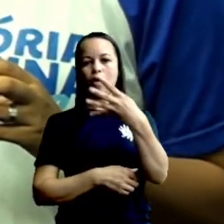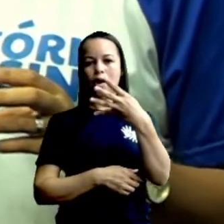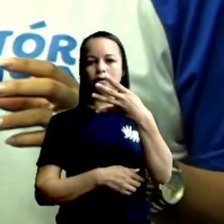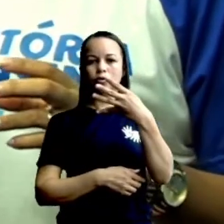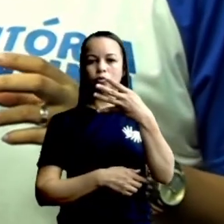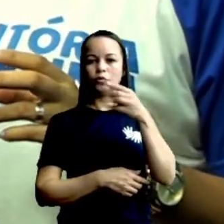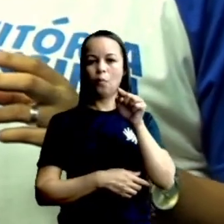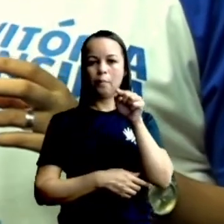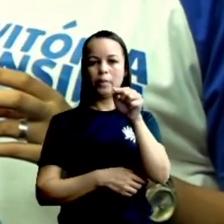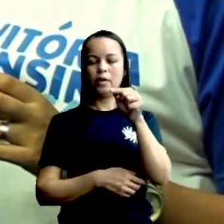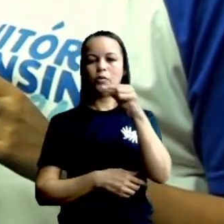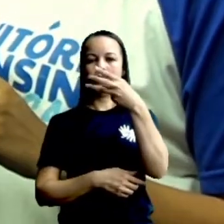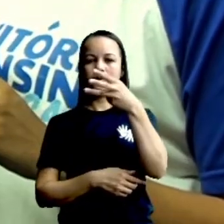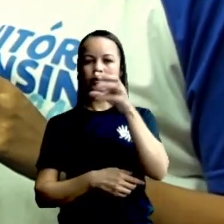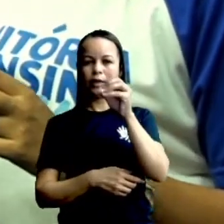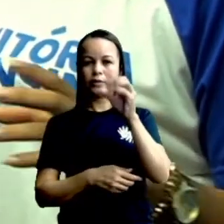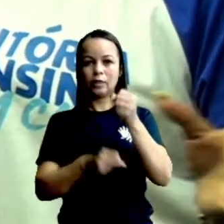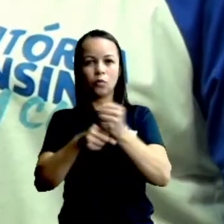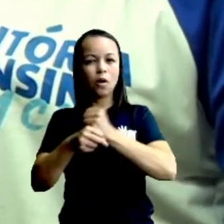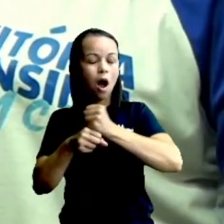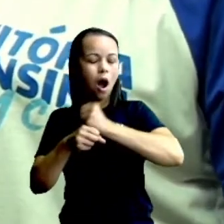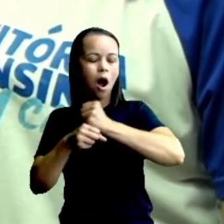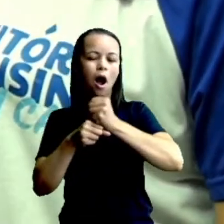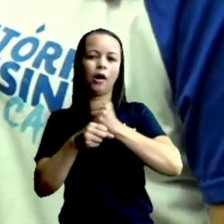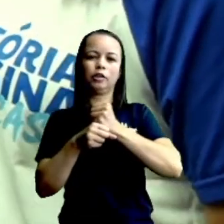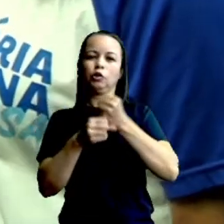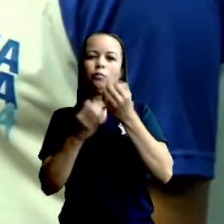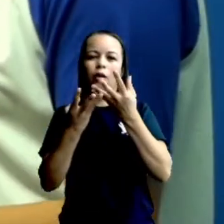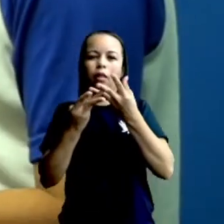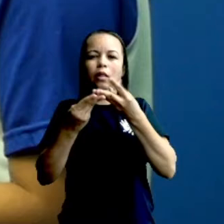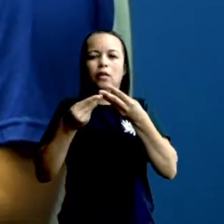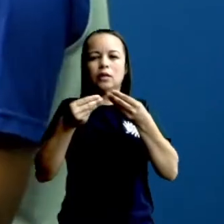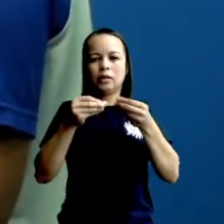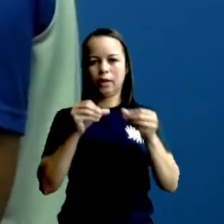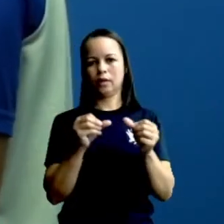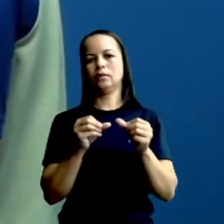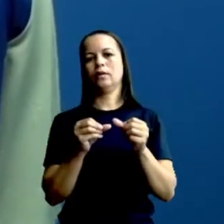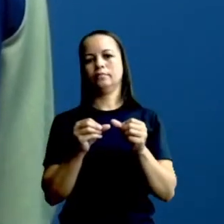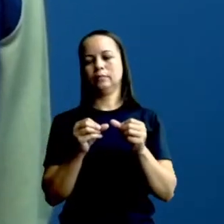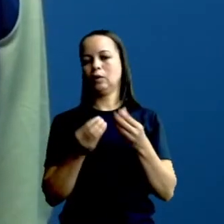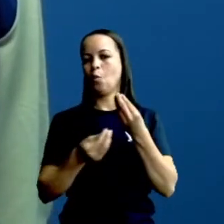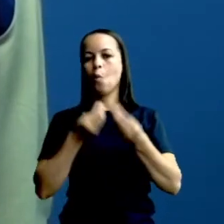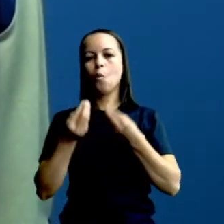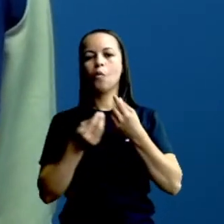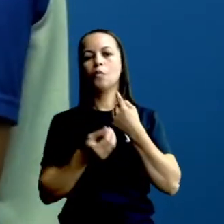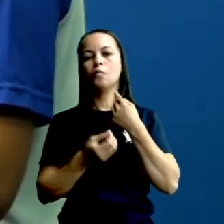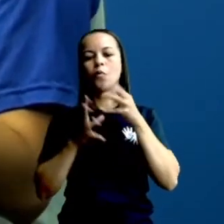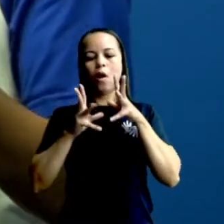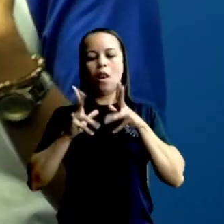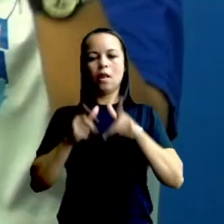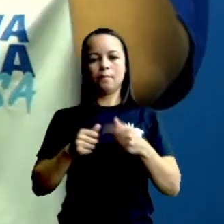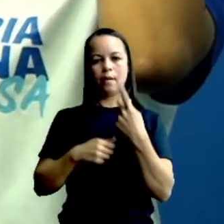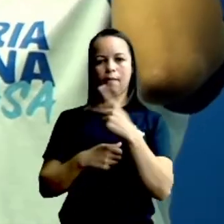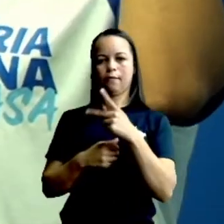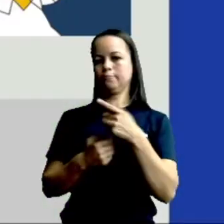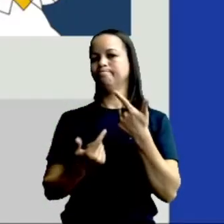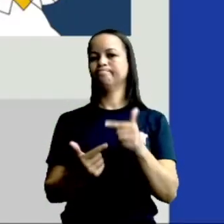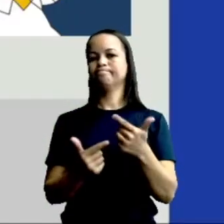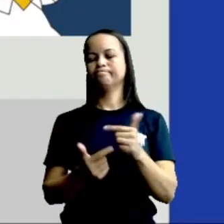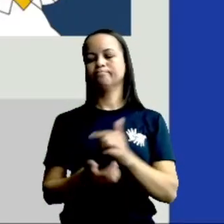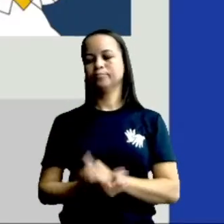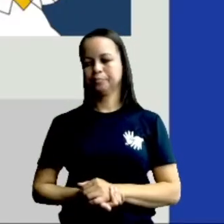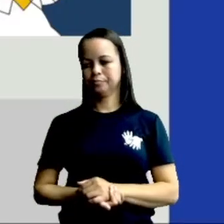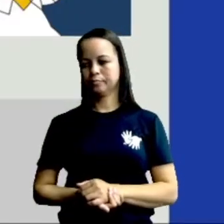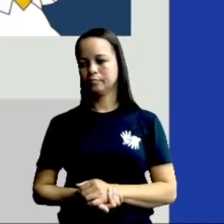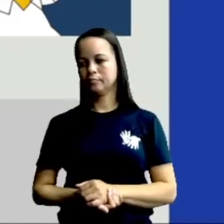24.300 anos para poder se degradar, é muito tempo, entendeu? Então, não tem como limpar. E que tipo